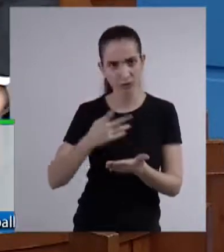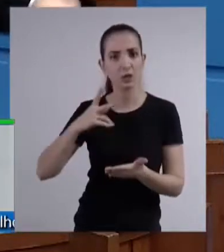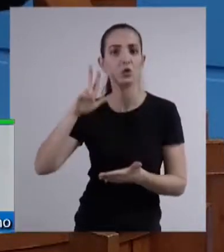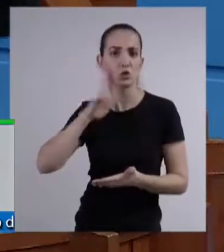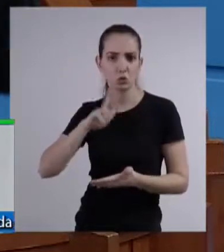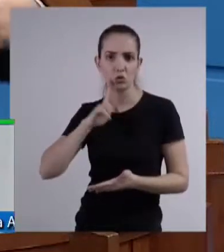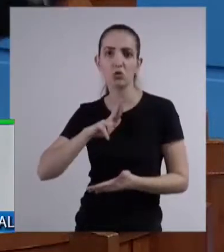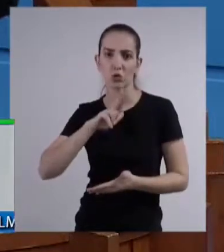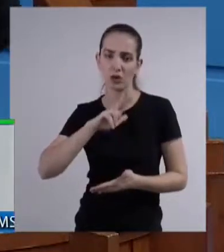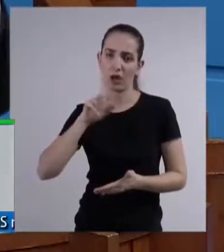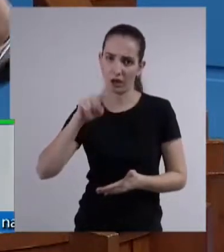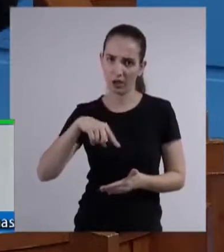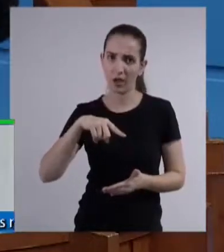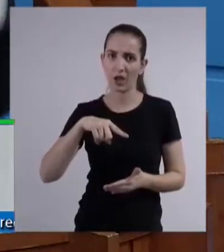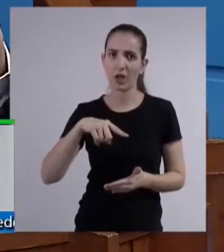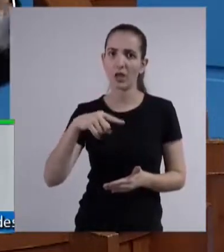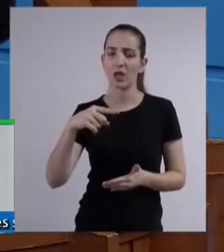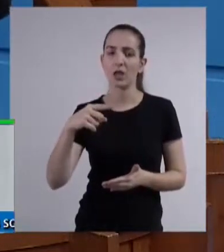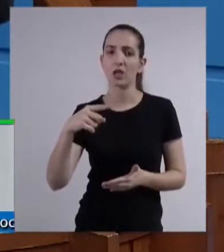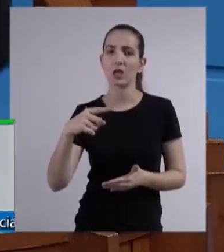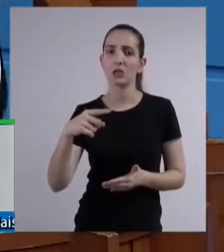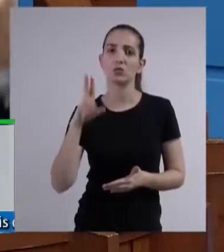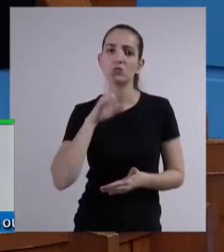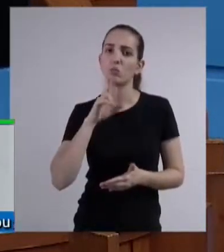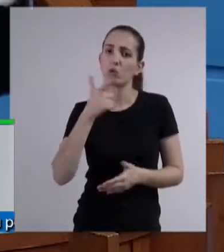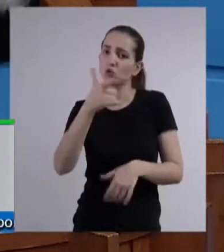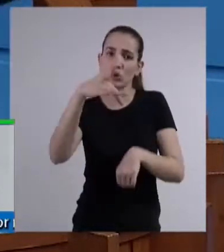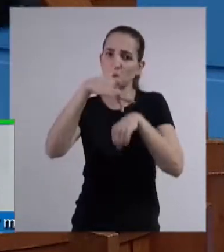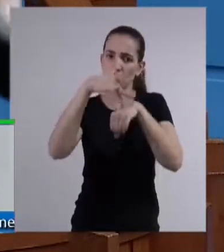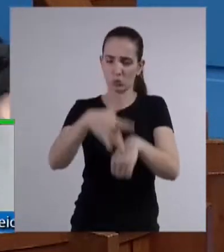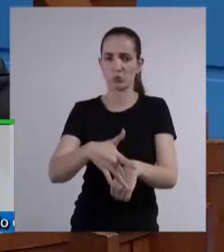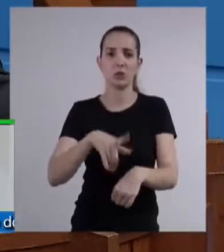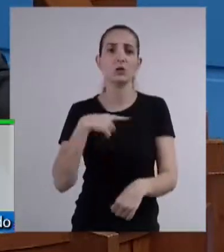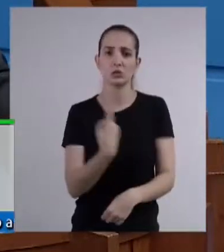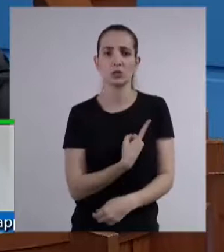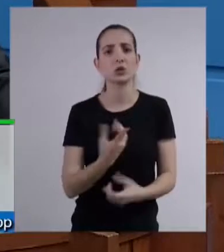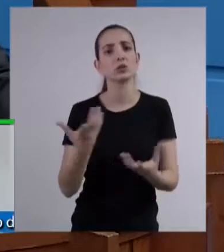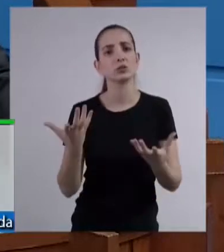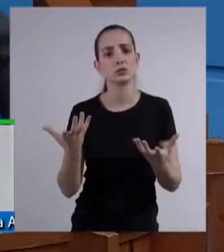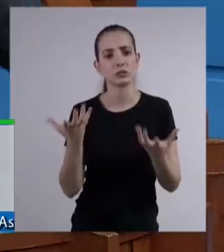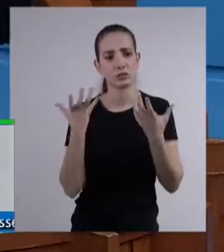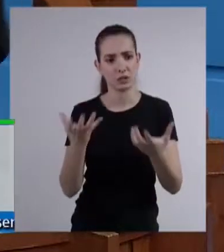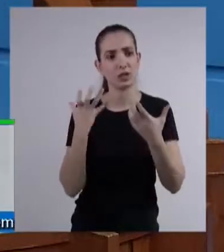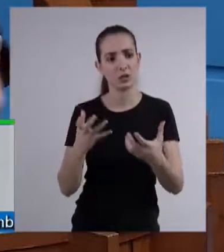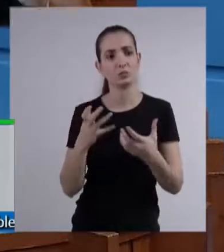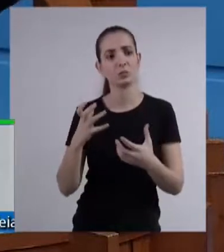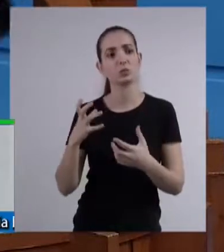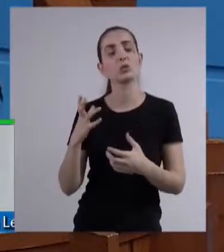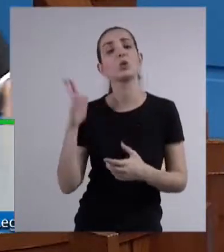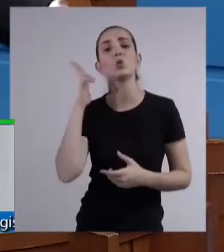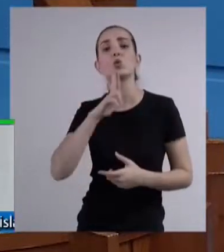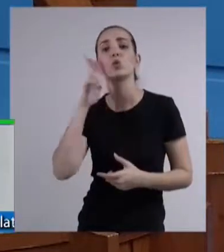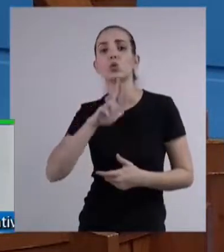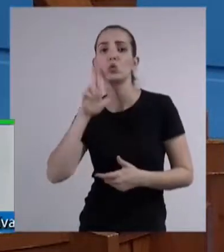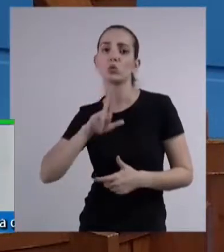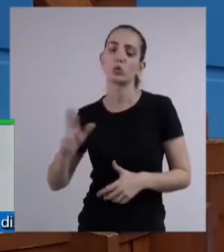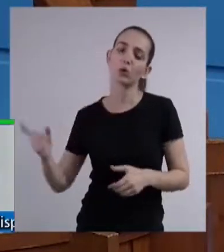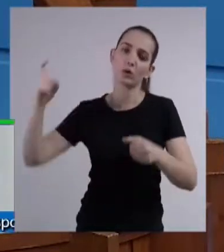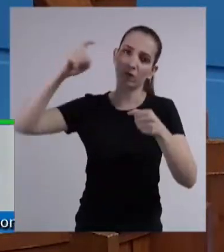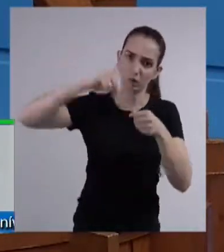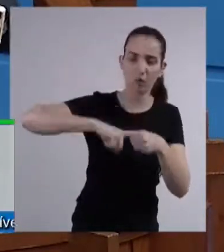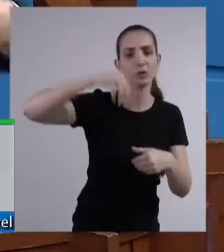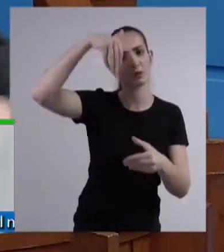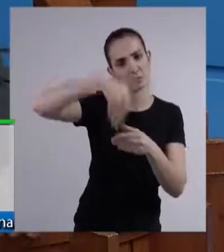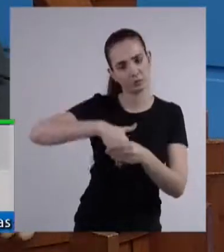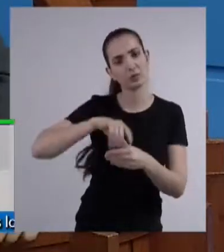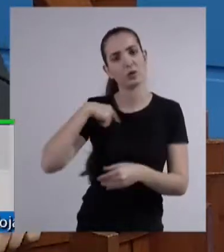está dizendo: nós queremos esse homem de volta na presidência da República. Nós queremos de volta o